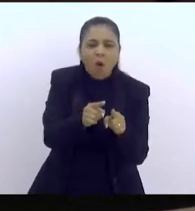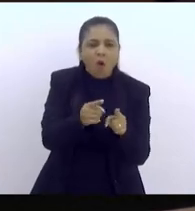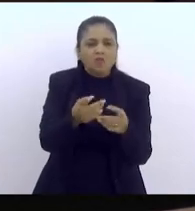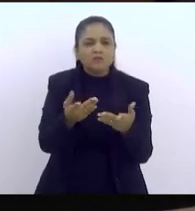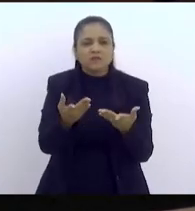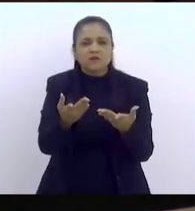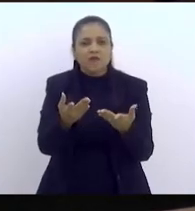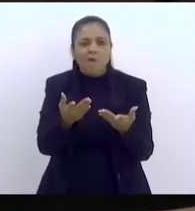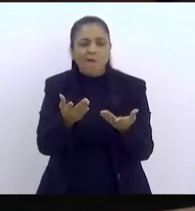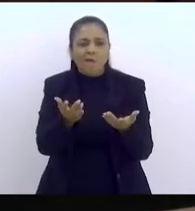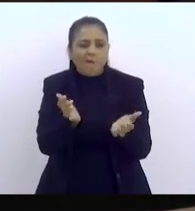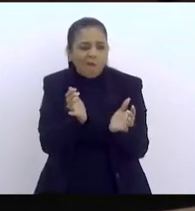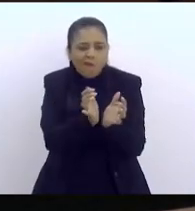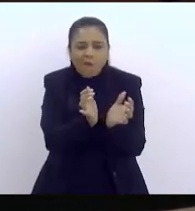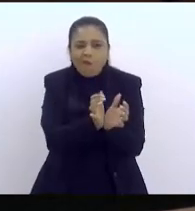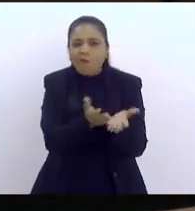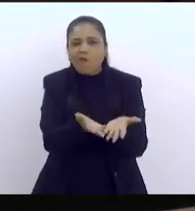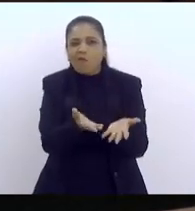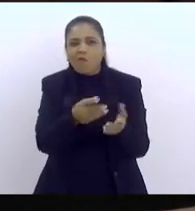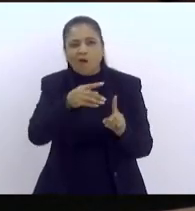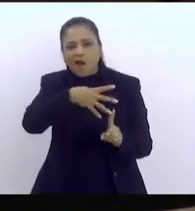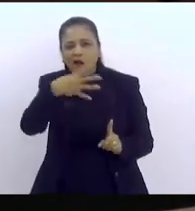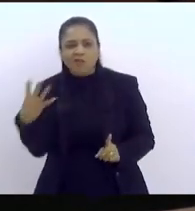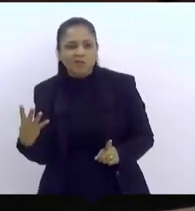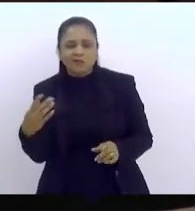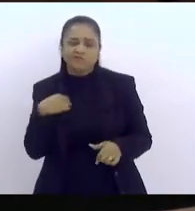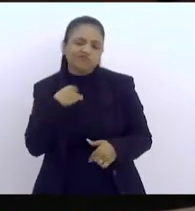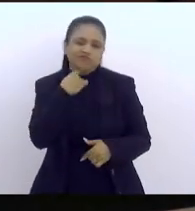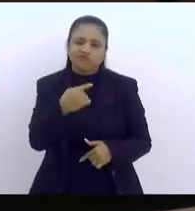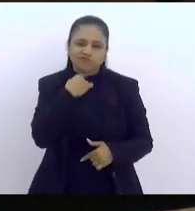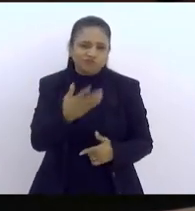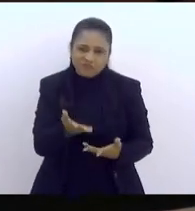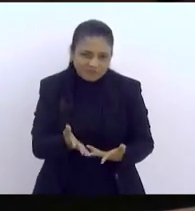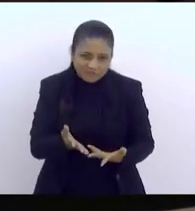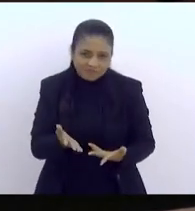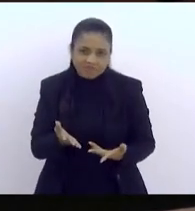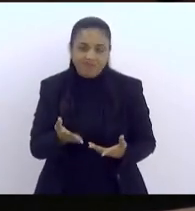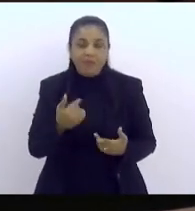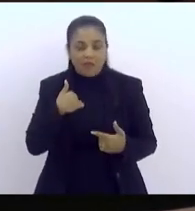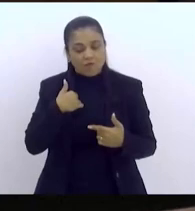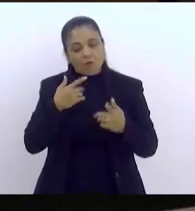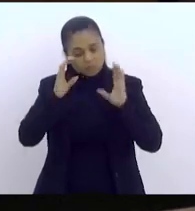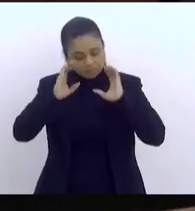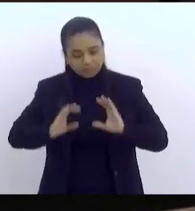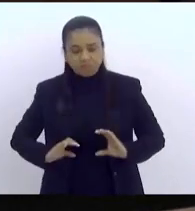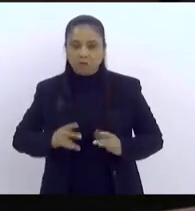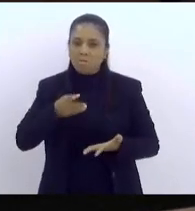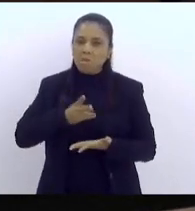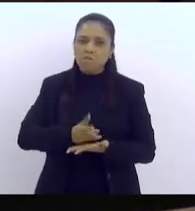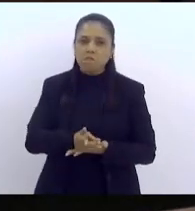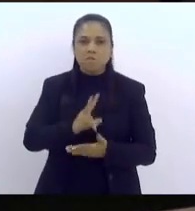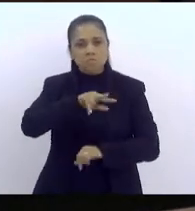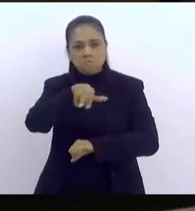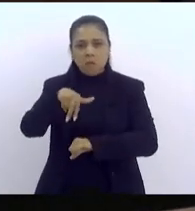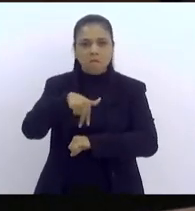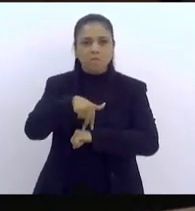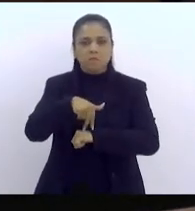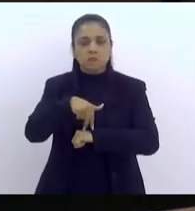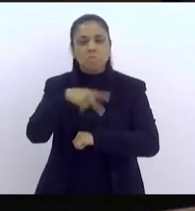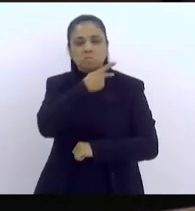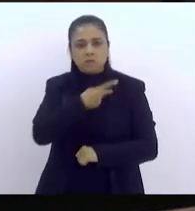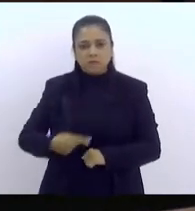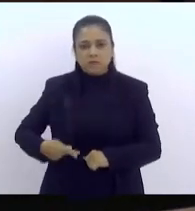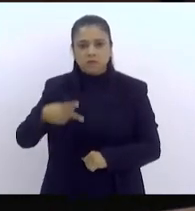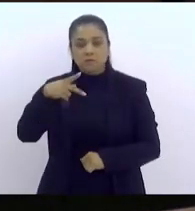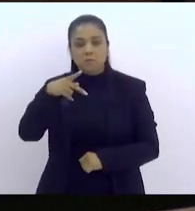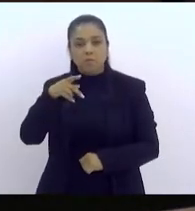para um determinado nicho. Eu acho que isso não funciona. Então, eu vou continuar tendo a minha posição, presidente Brazão, de